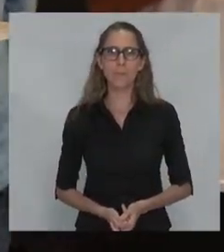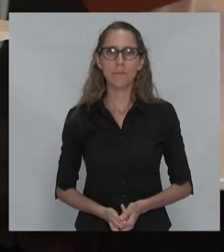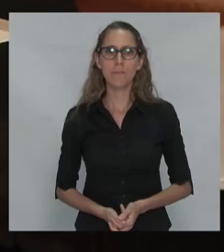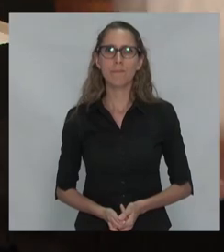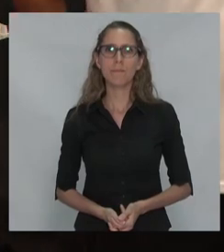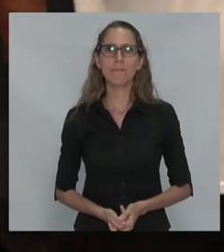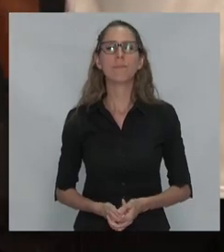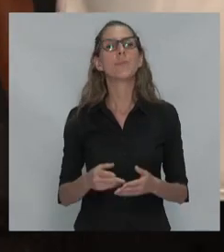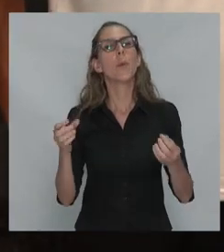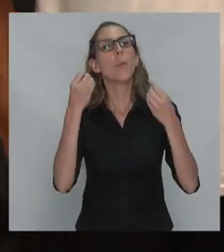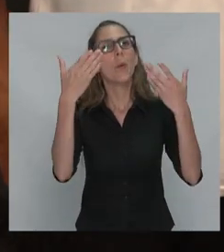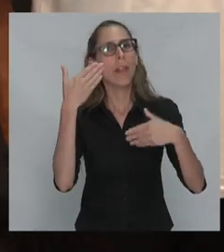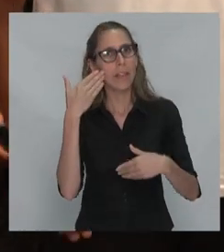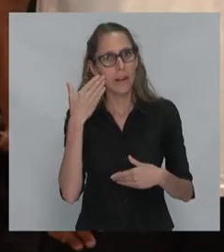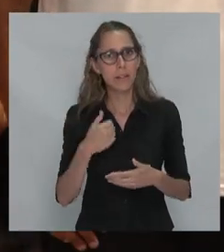Buenas tardes.